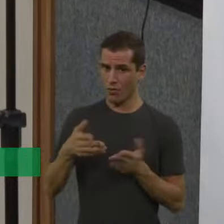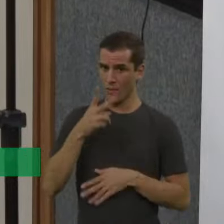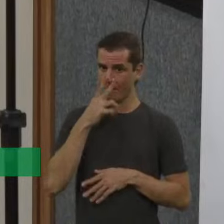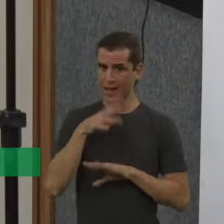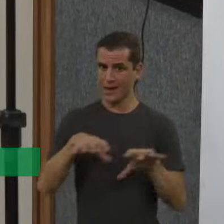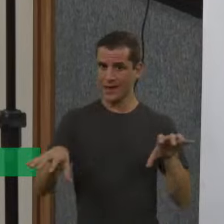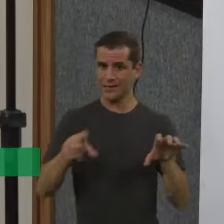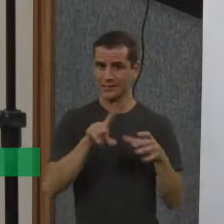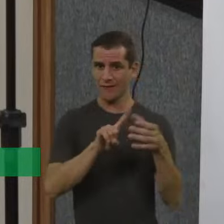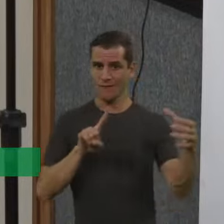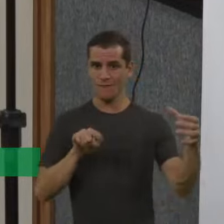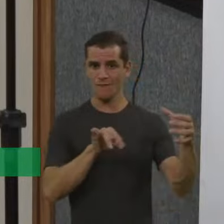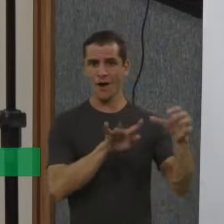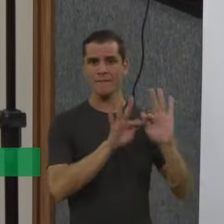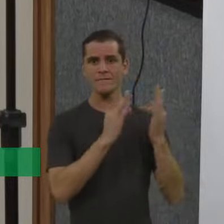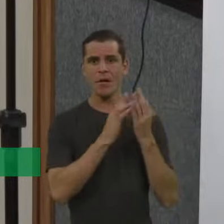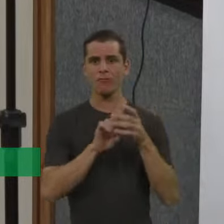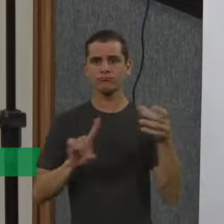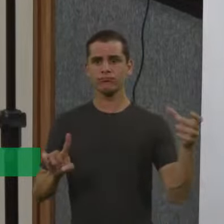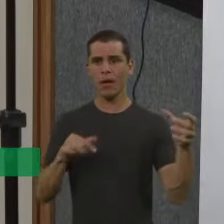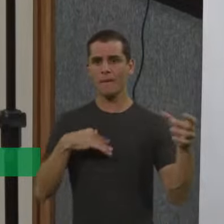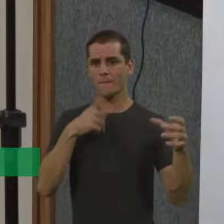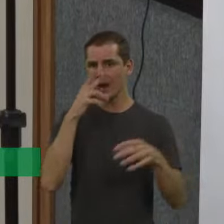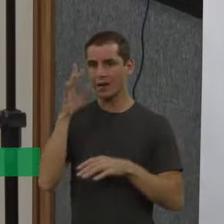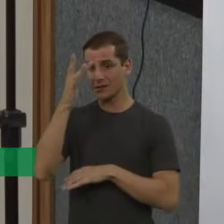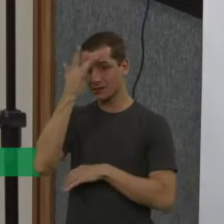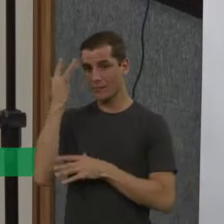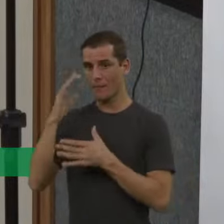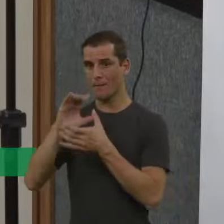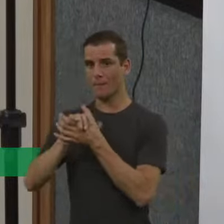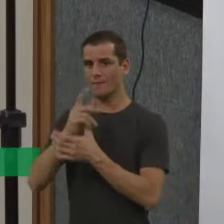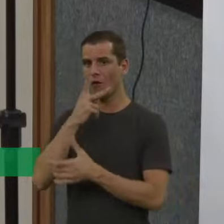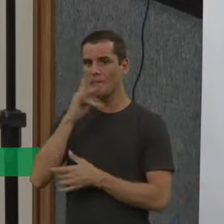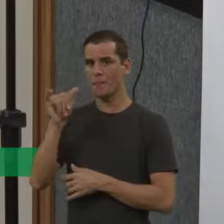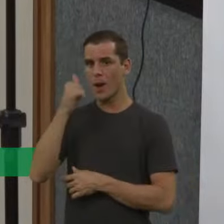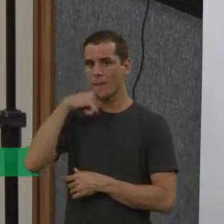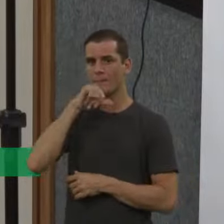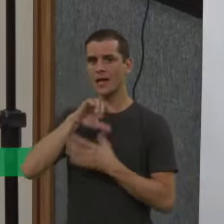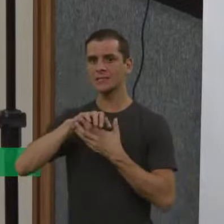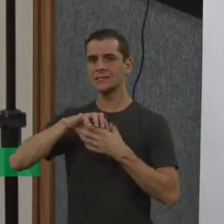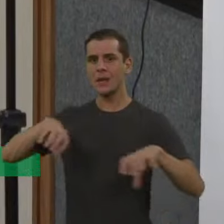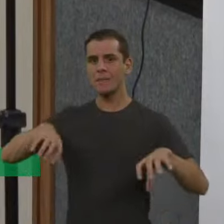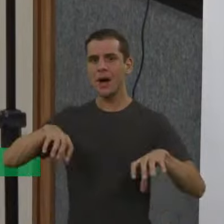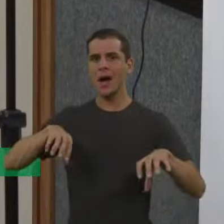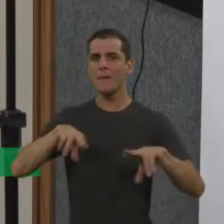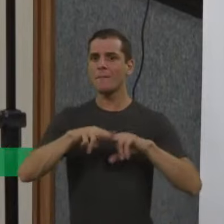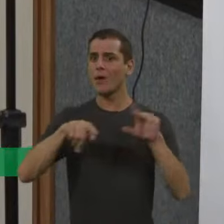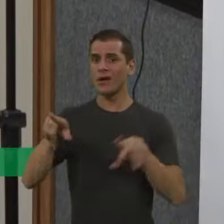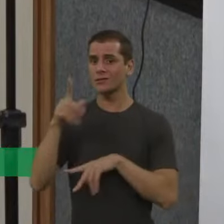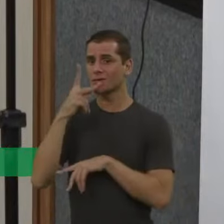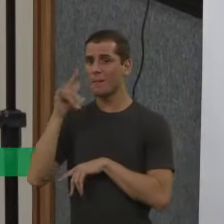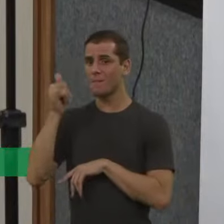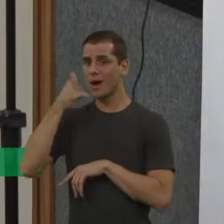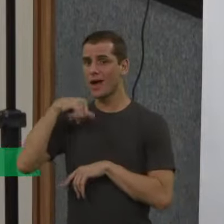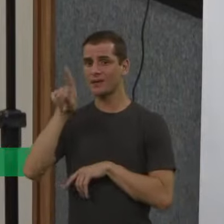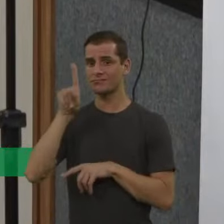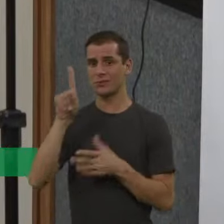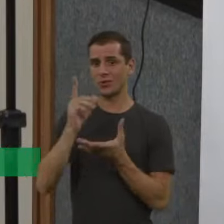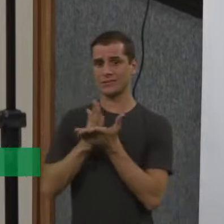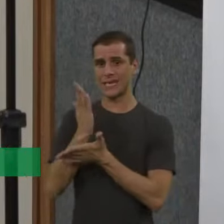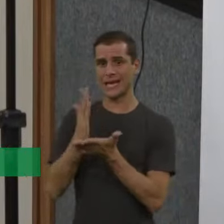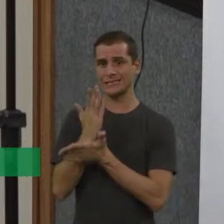segregando muitas famílias, né? Muitos casais se separam porque não conseguem, o marido às vezes não consegue aguentar o